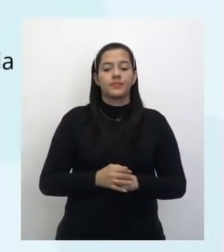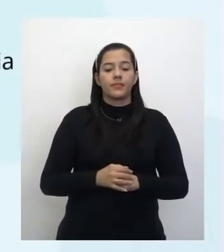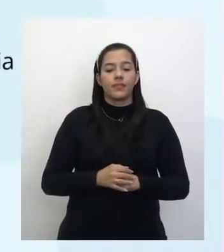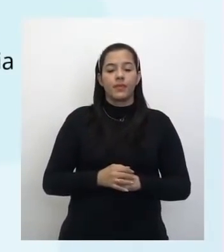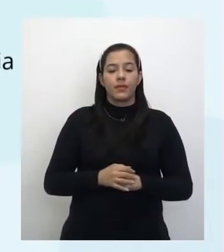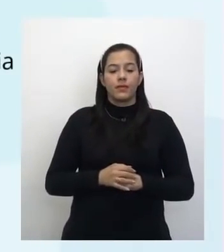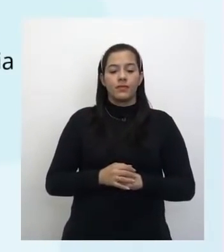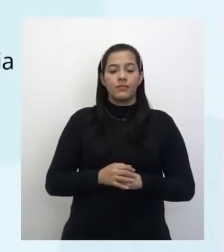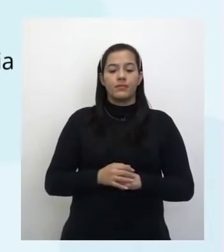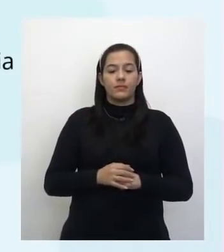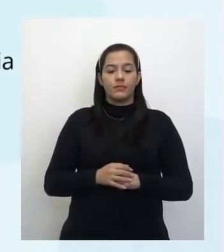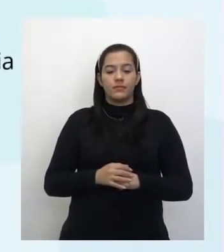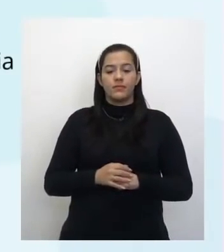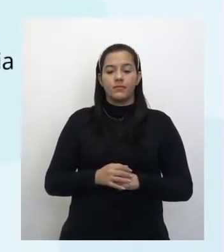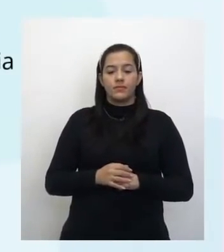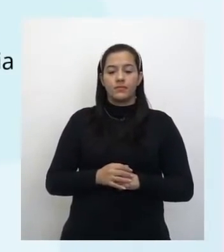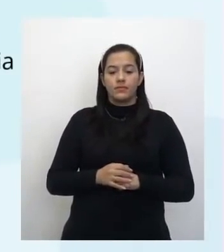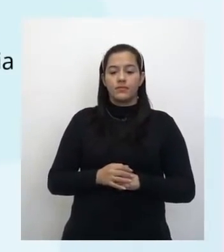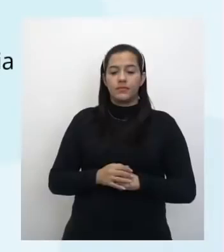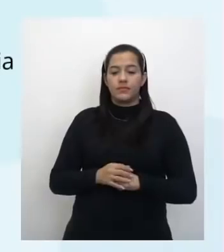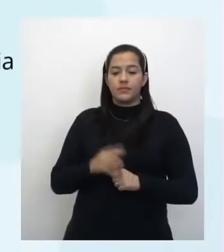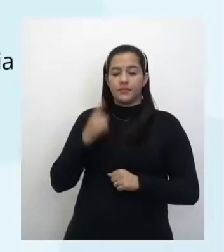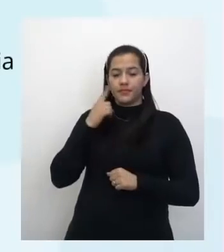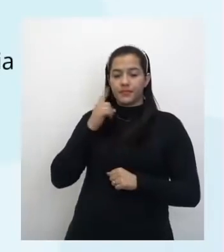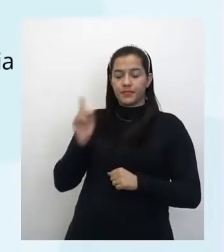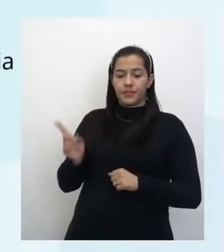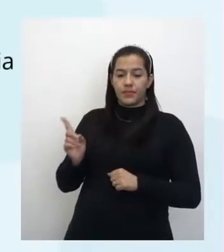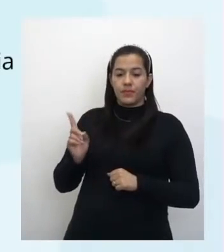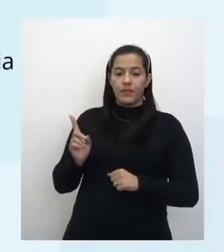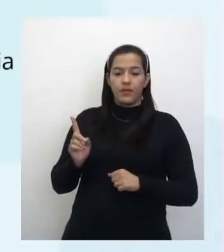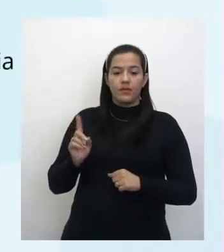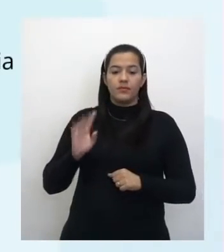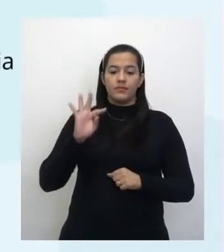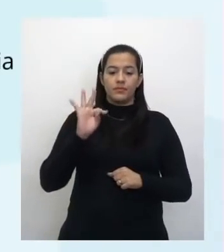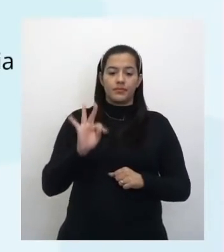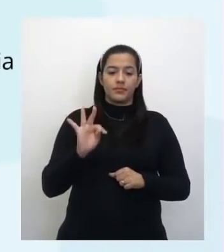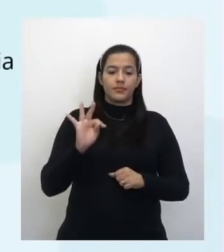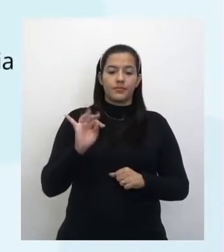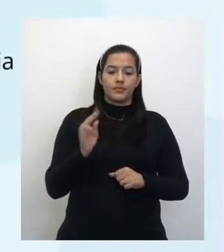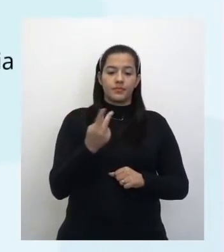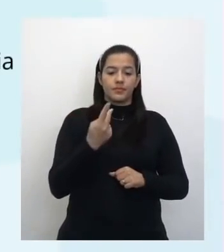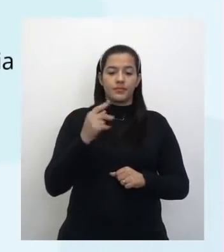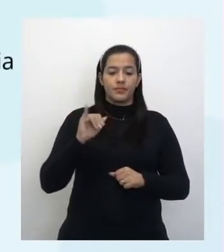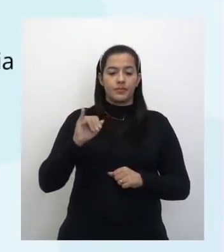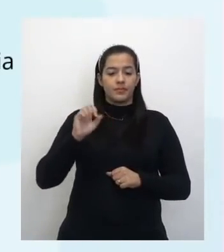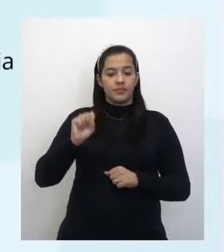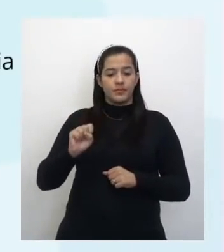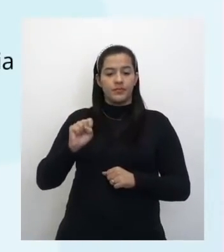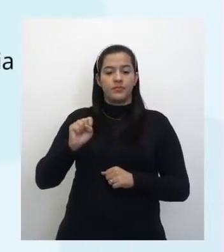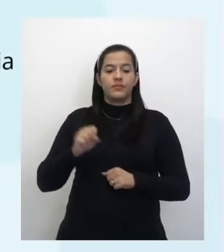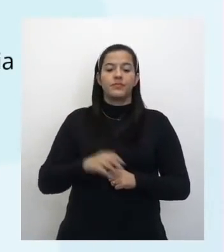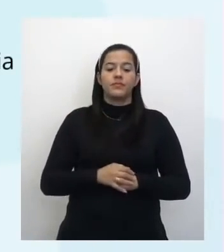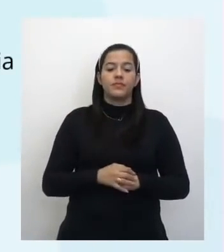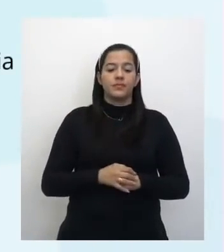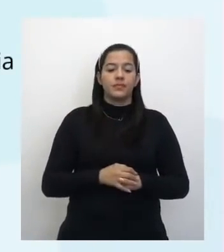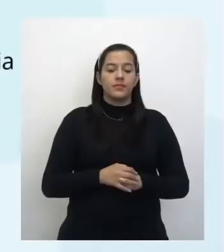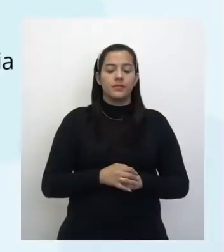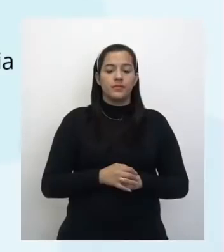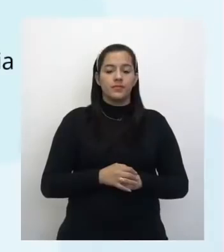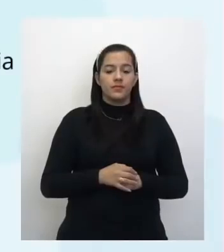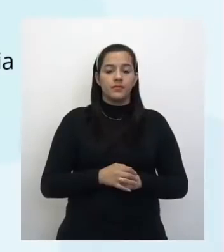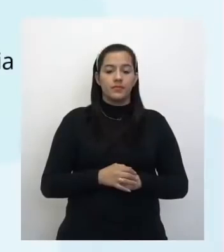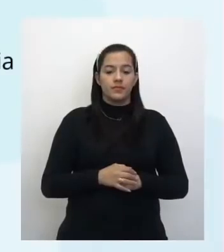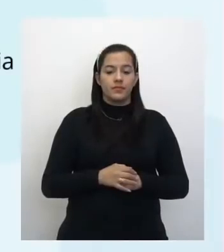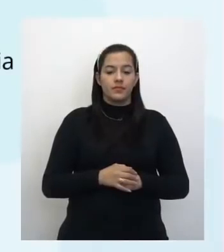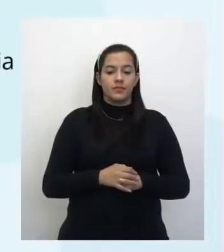riso alentejo teacher ele é um professor de Literatura o nome dele risos name is João o Deus seria no